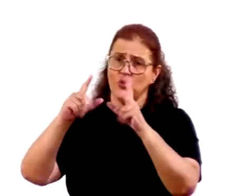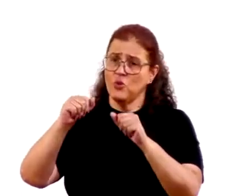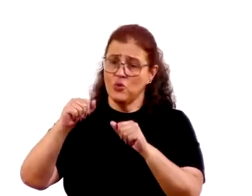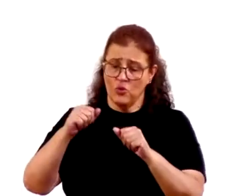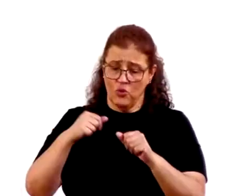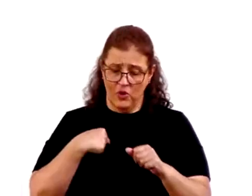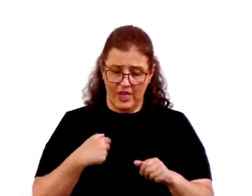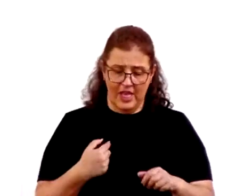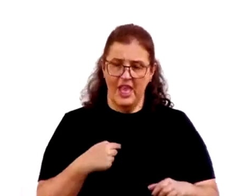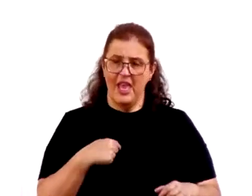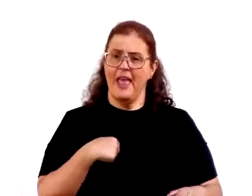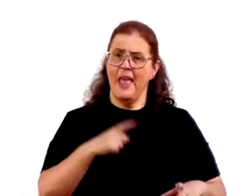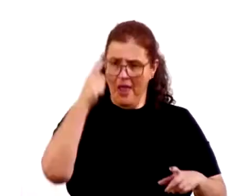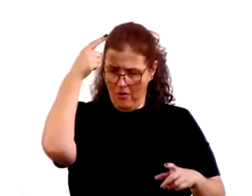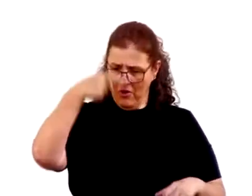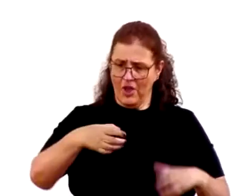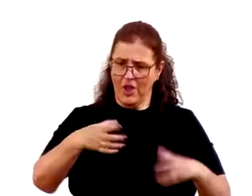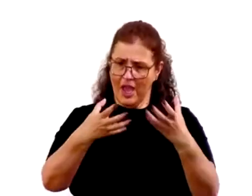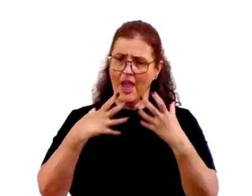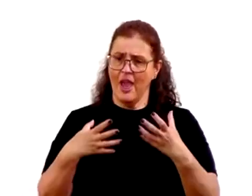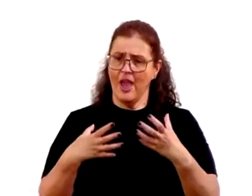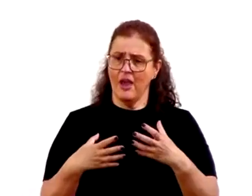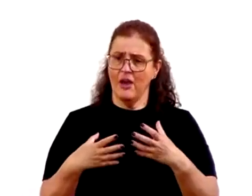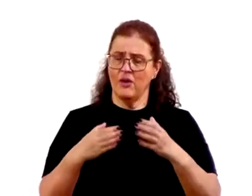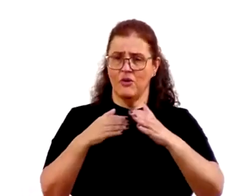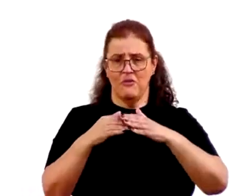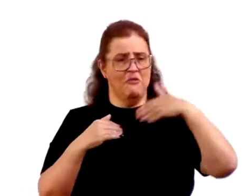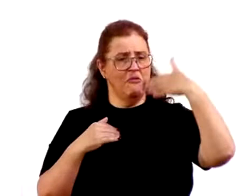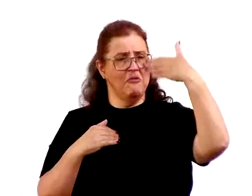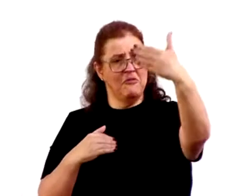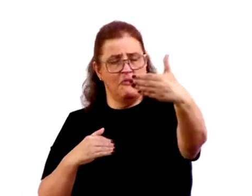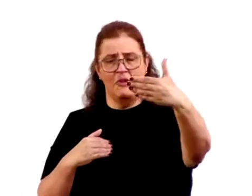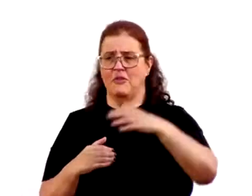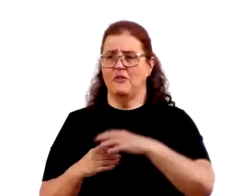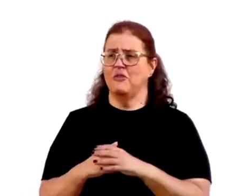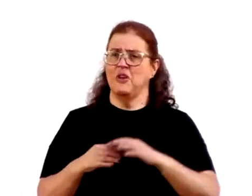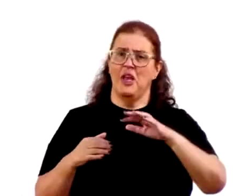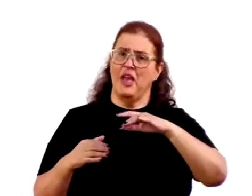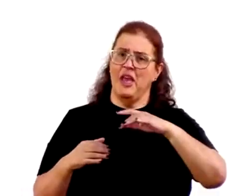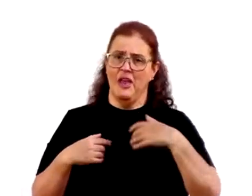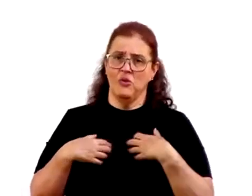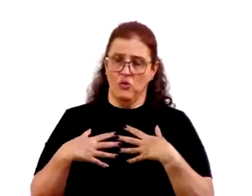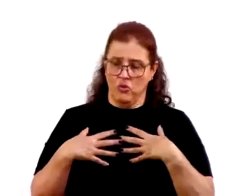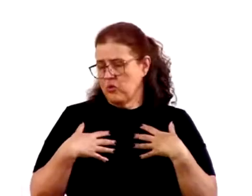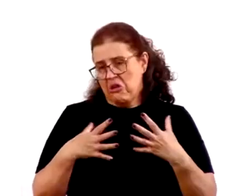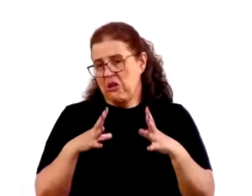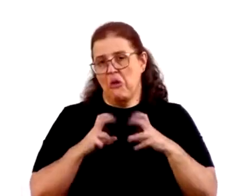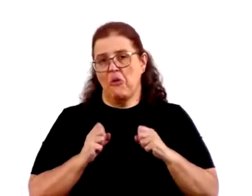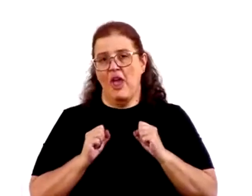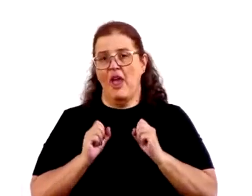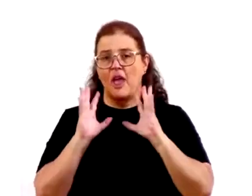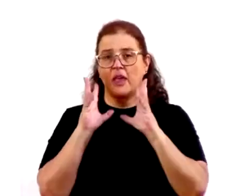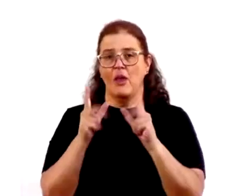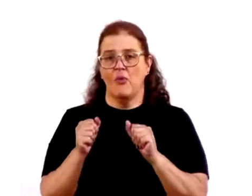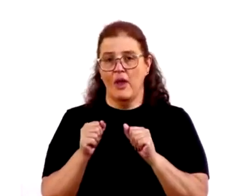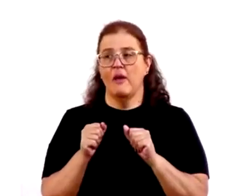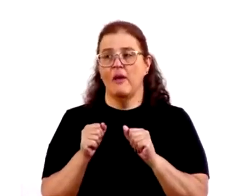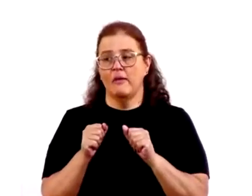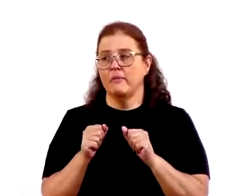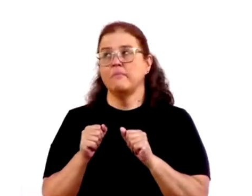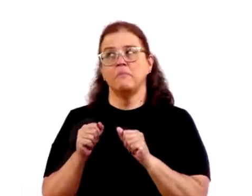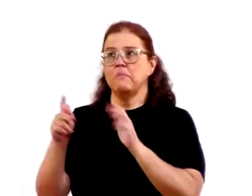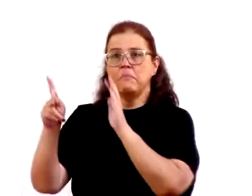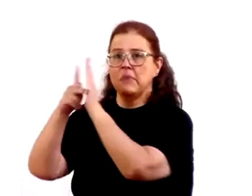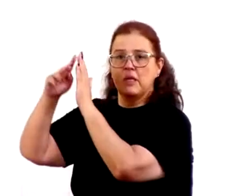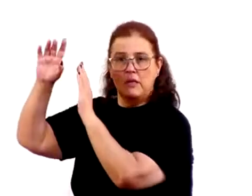que eu decido, do que eu quero, pode? Não, não pode. Ao Senhor pertence